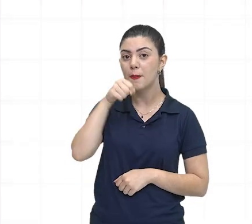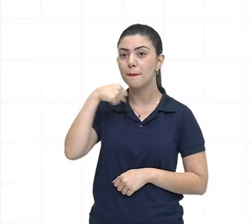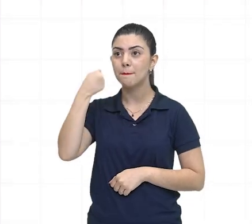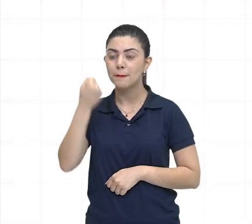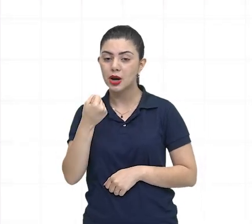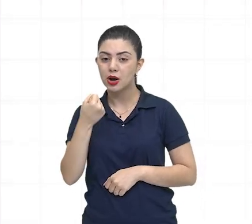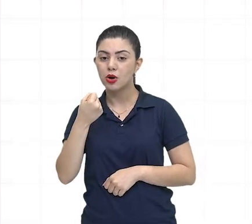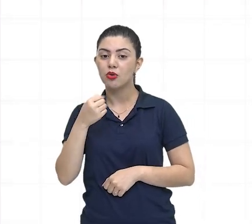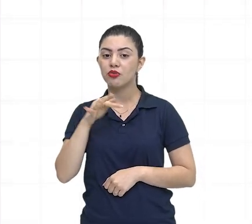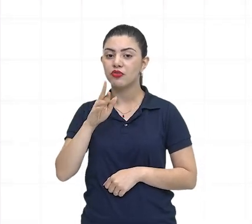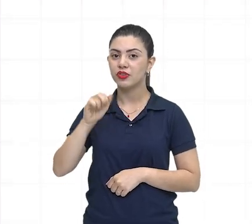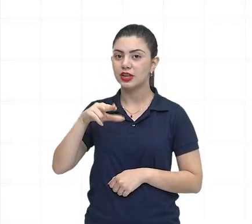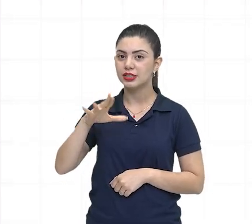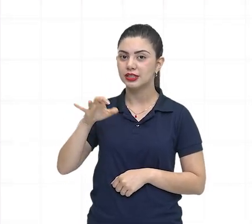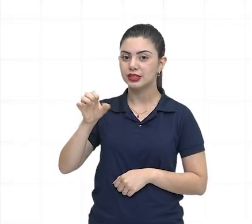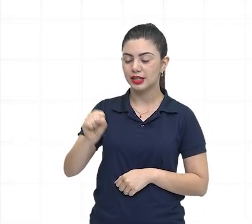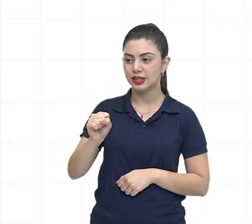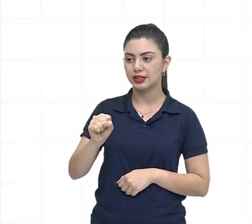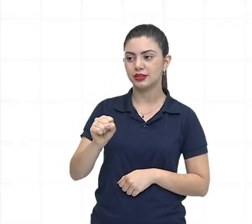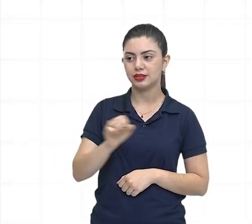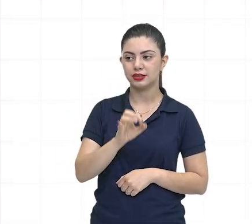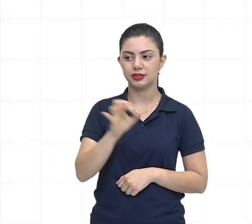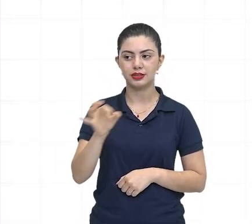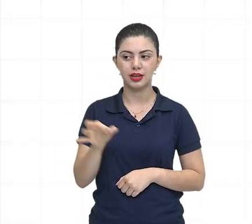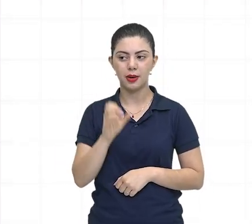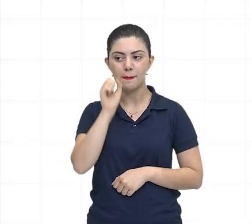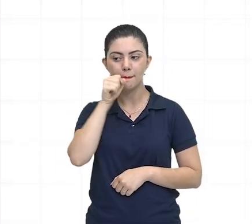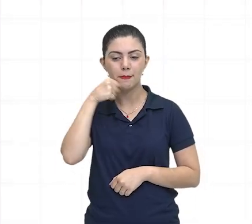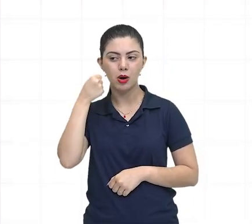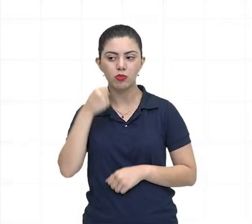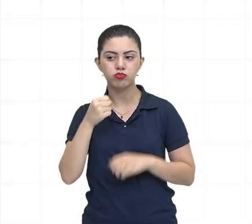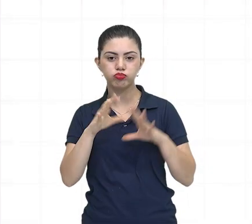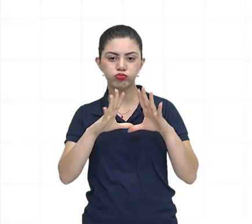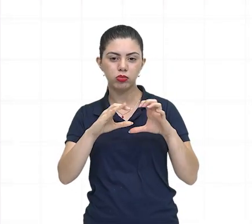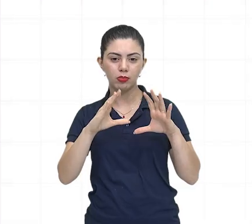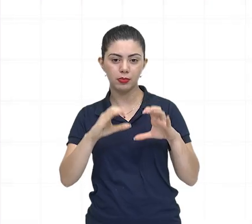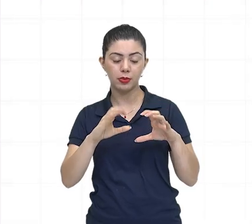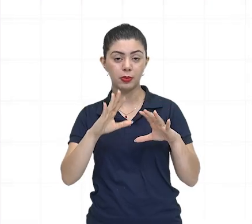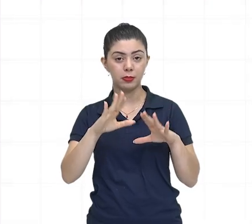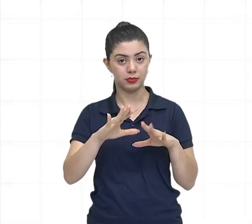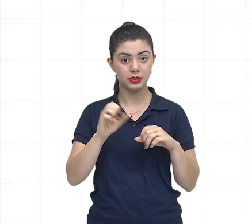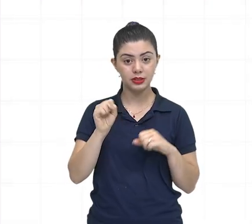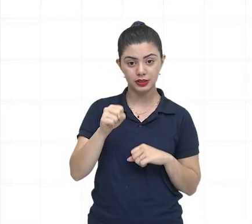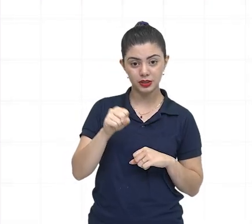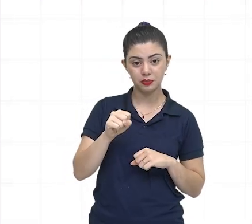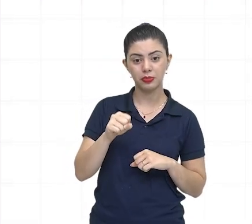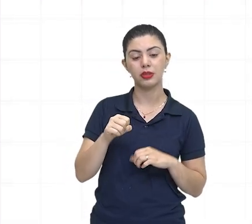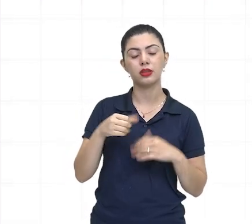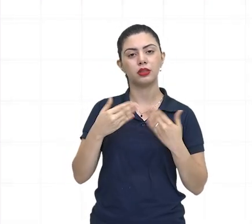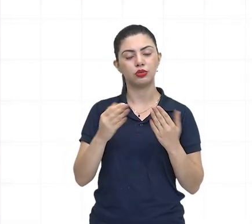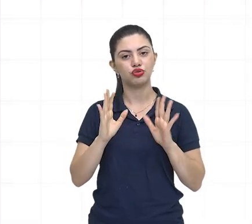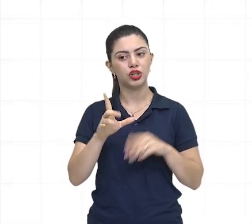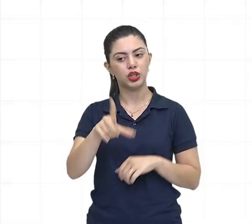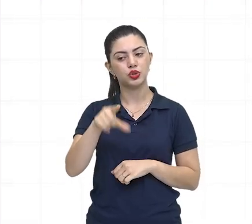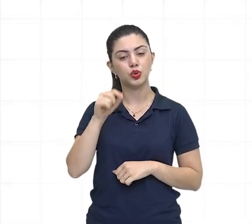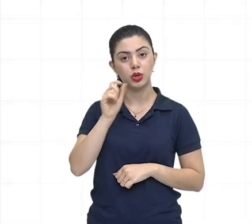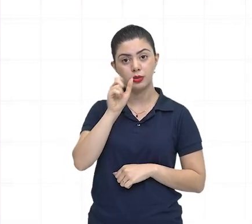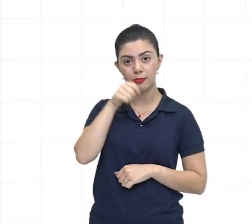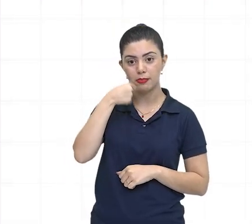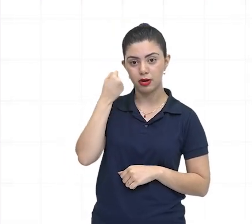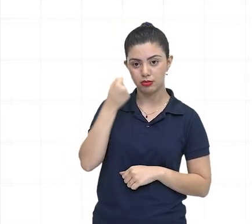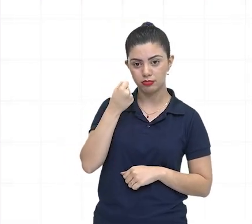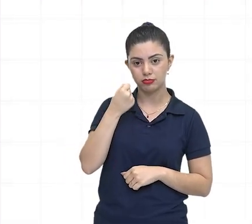Francês, se sim, ok. Ou não, olha as interligações. Próximo passo, já escolhi o